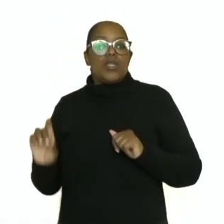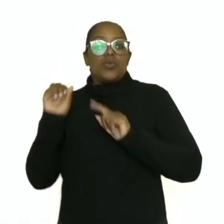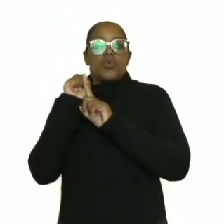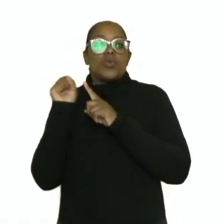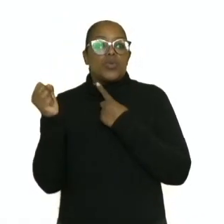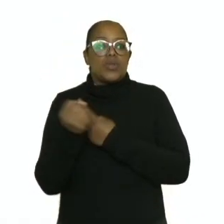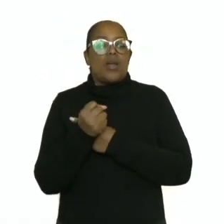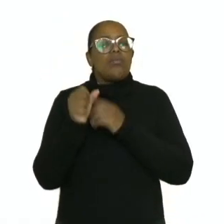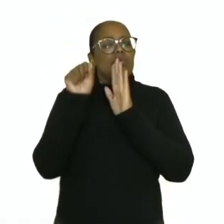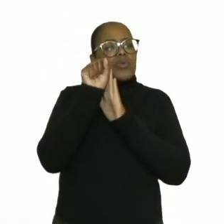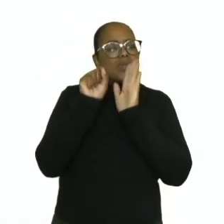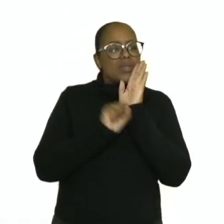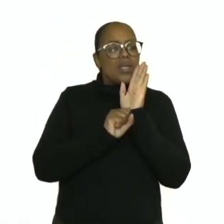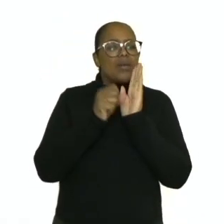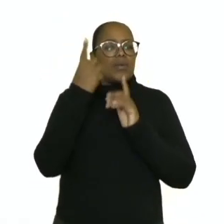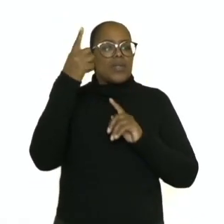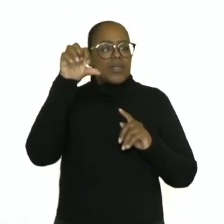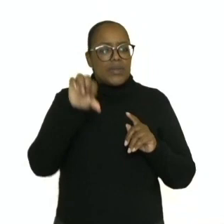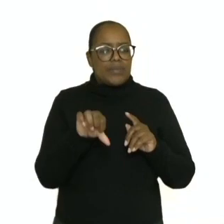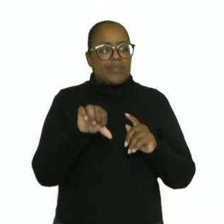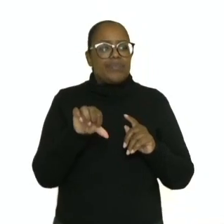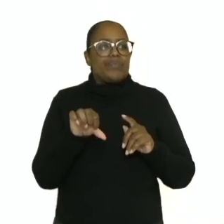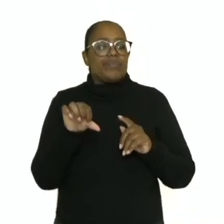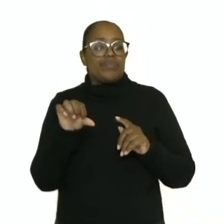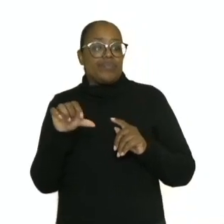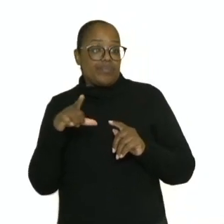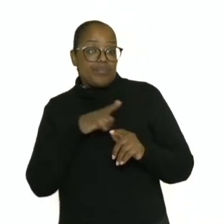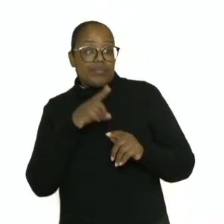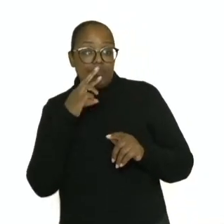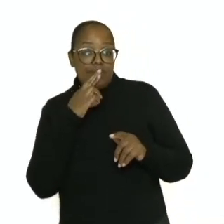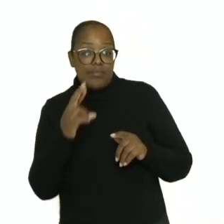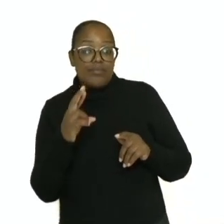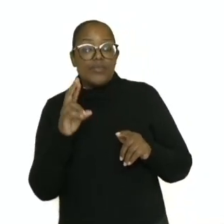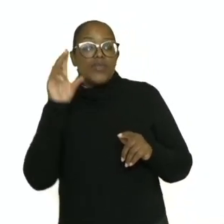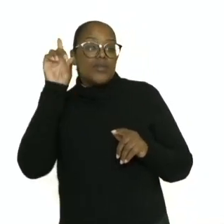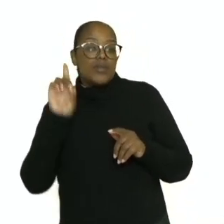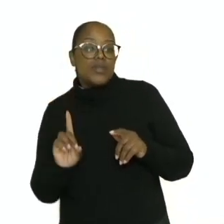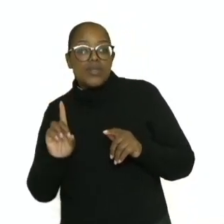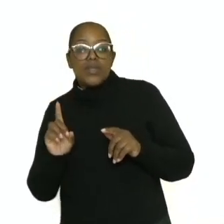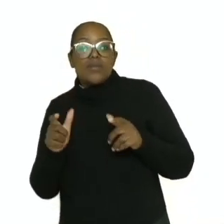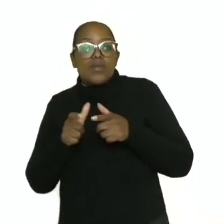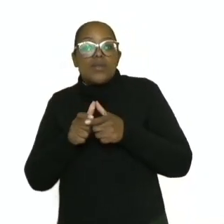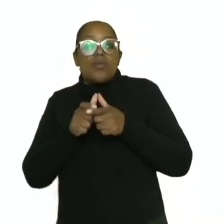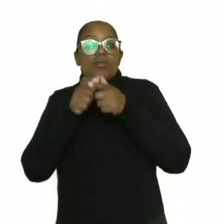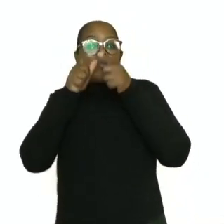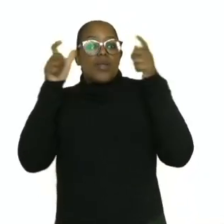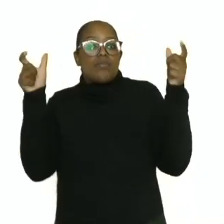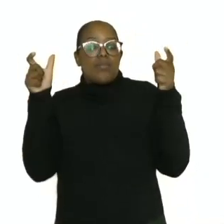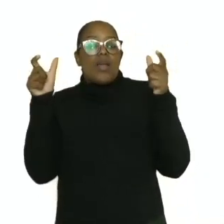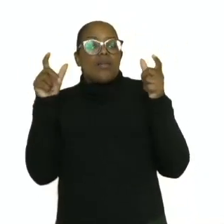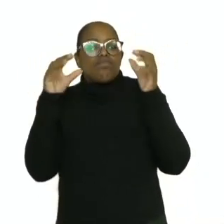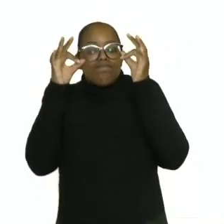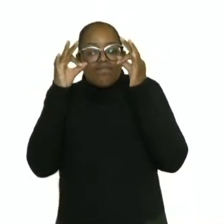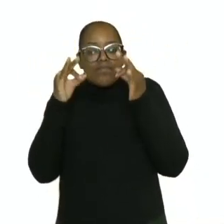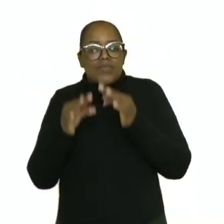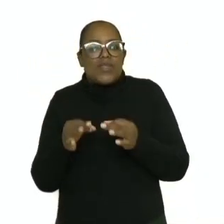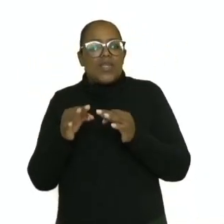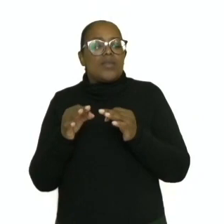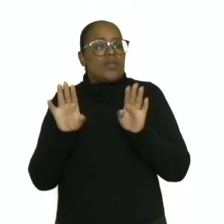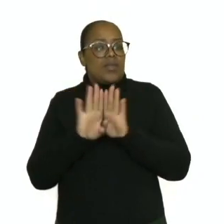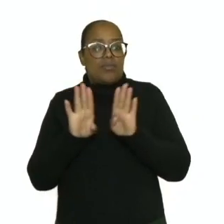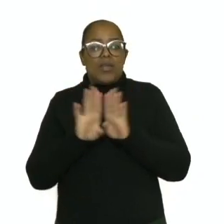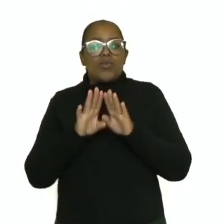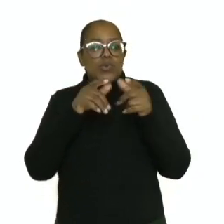século XIX. Eles correspondem ao direito de participar por completo na herança social. As instituições